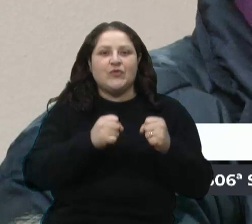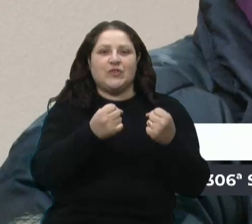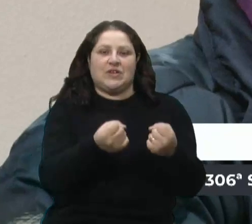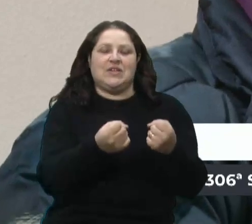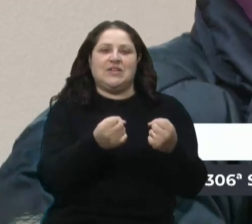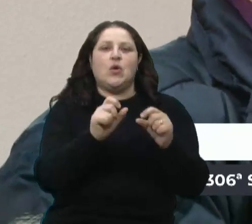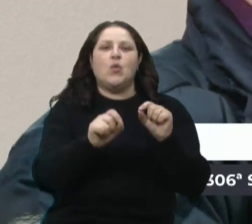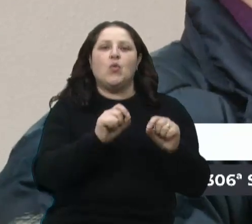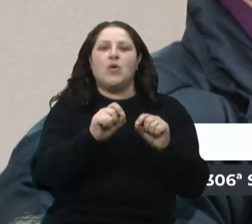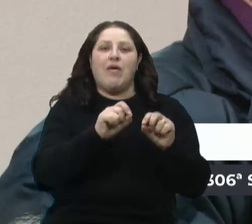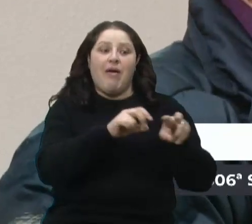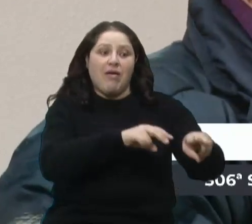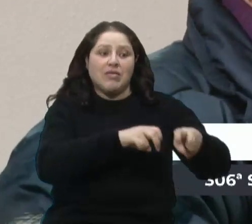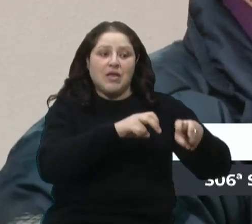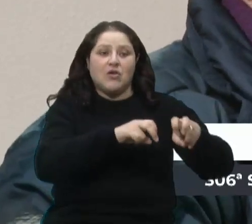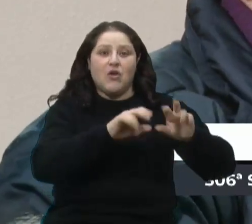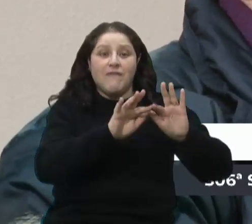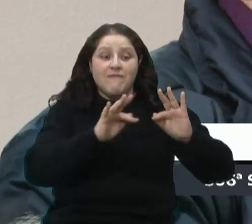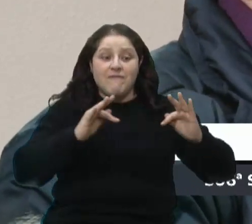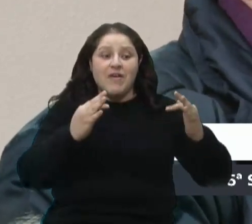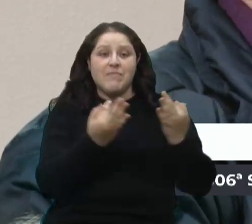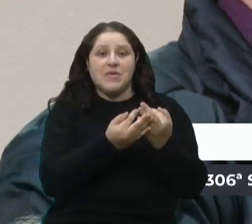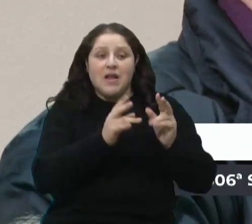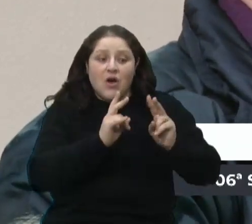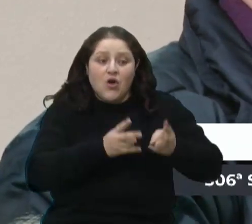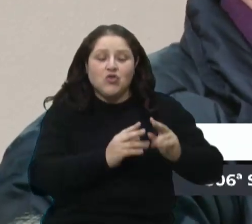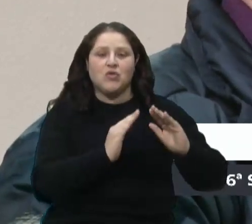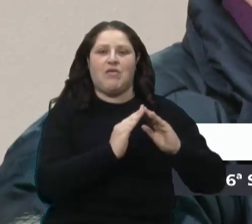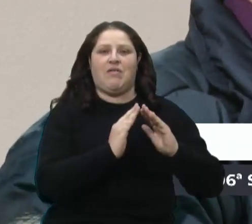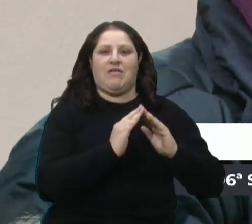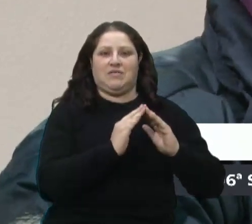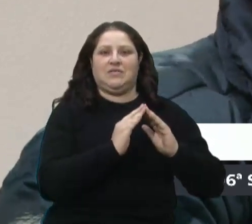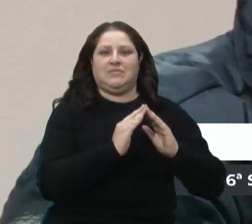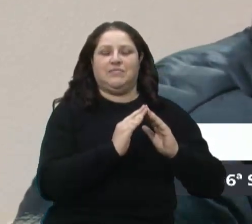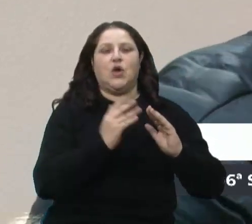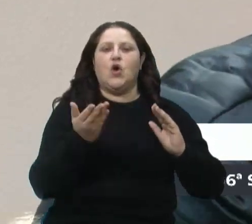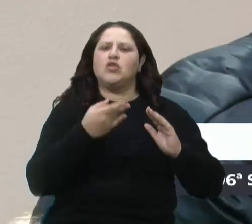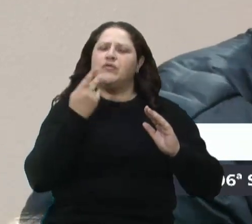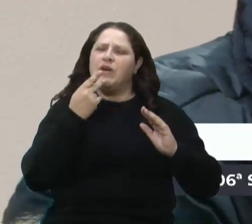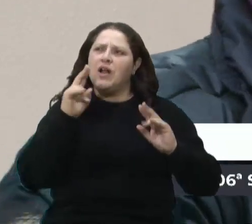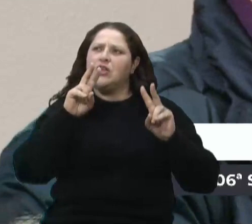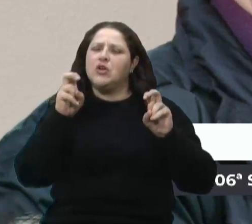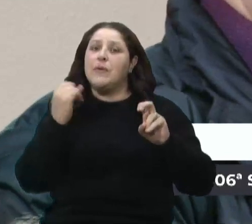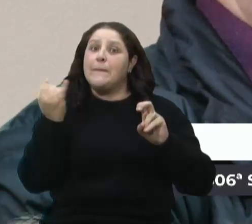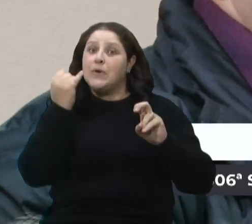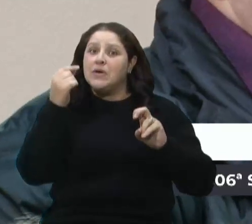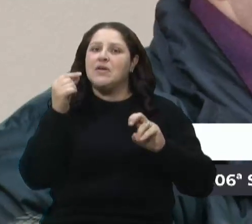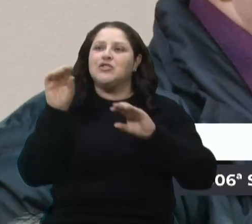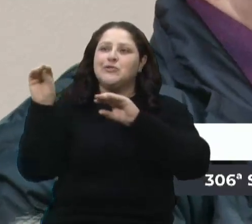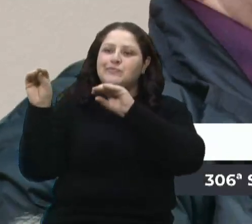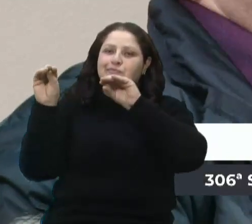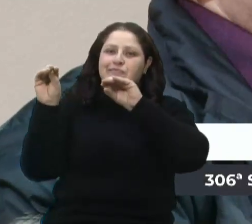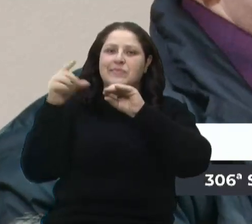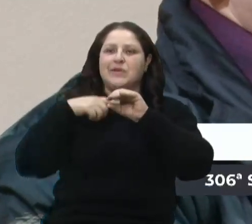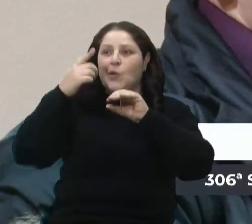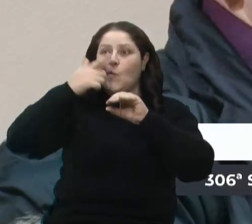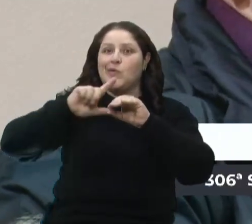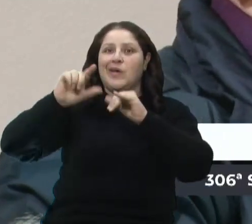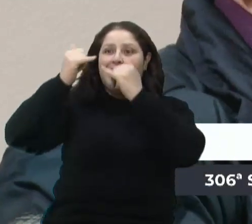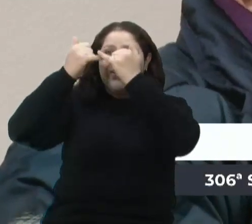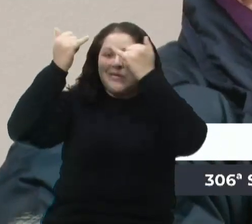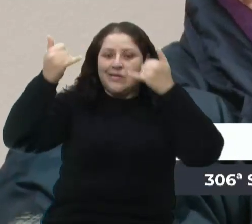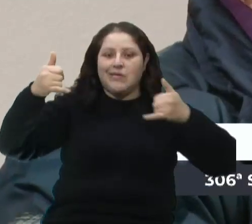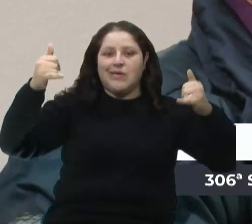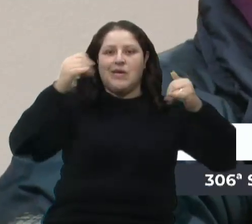no interior né hoje a gente fala tanto e levar a internet para lá para que as pessoas não saiam de lá né Então essa